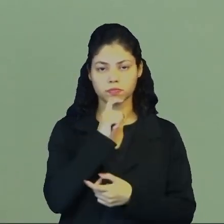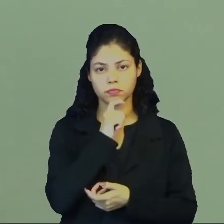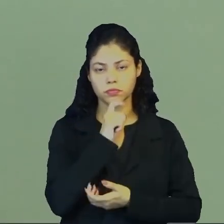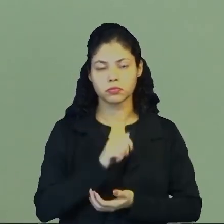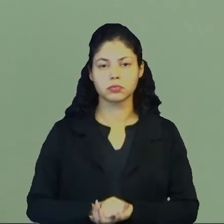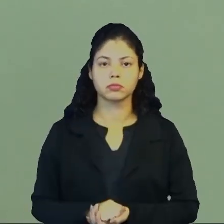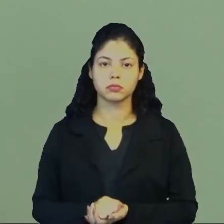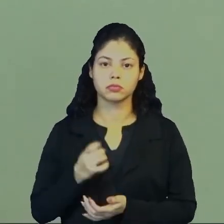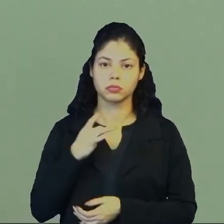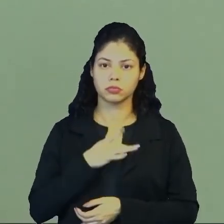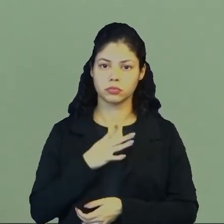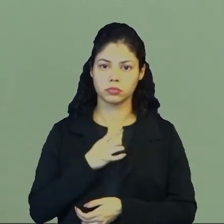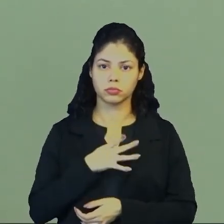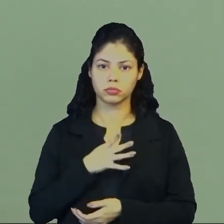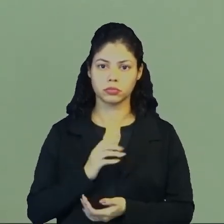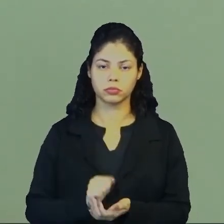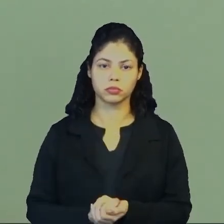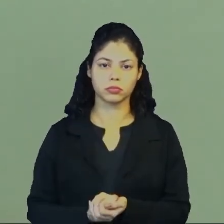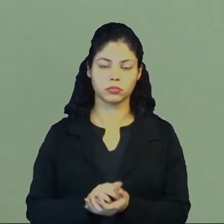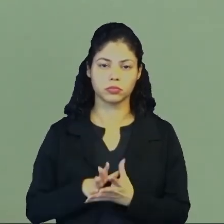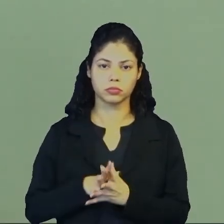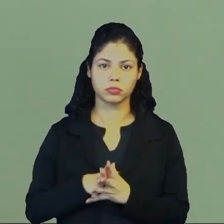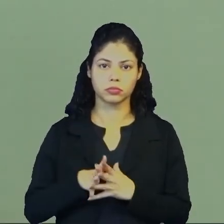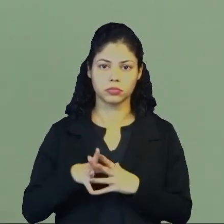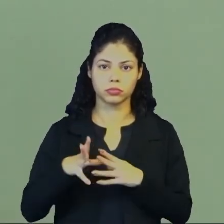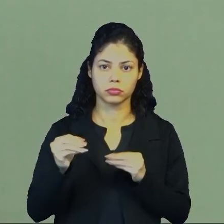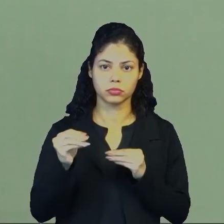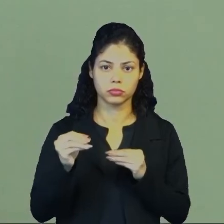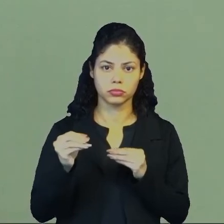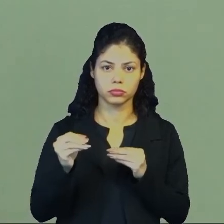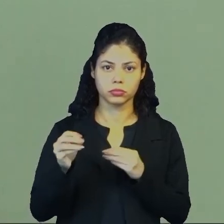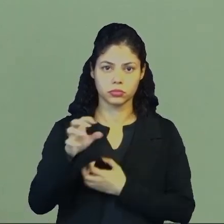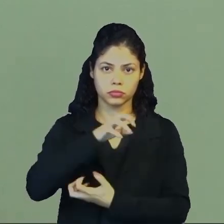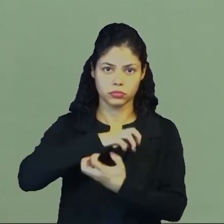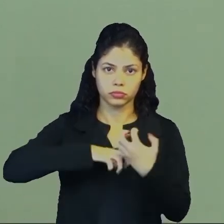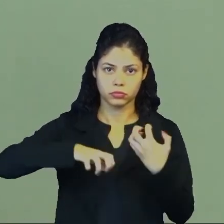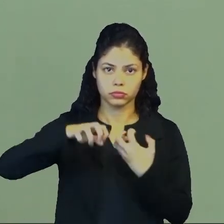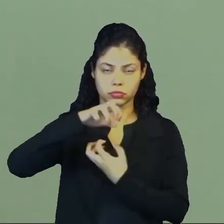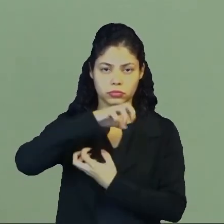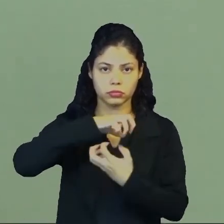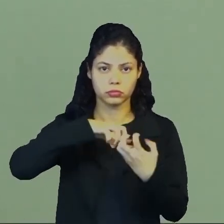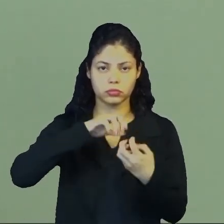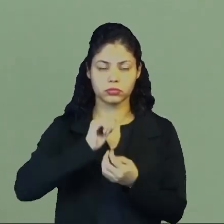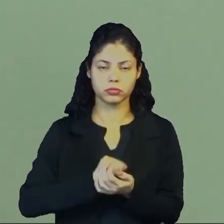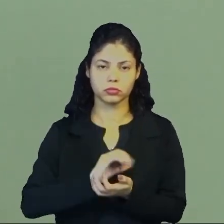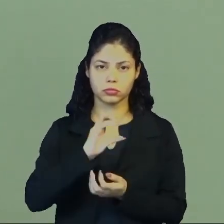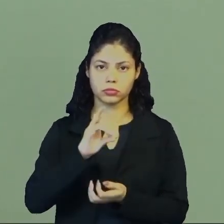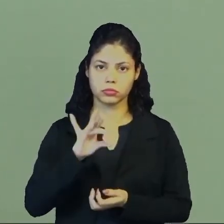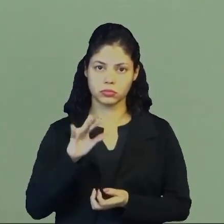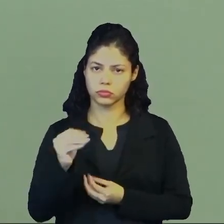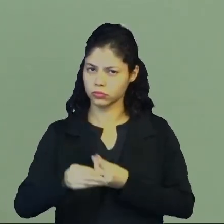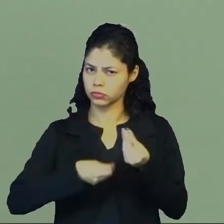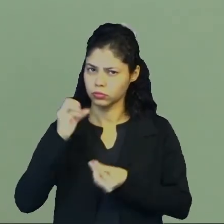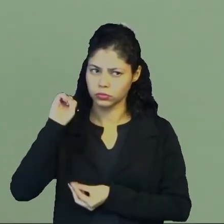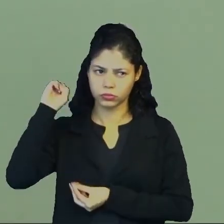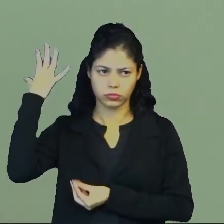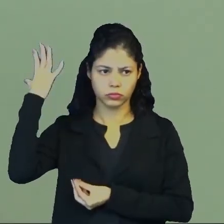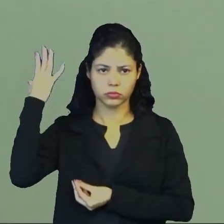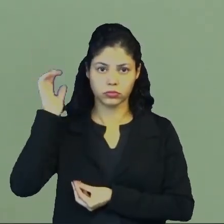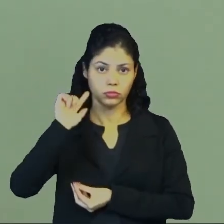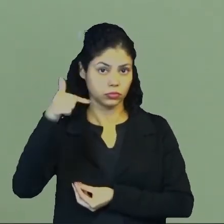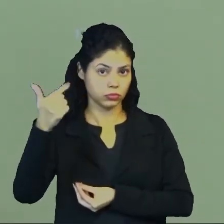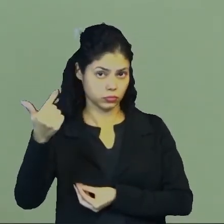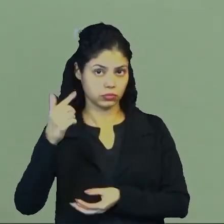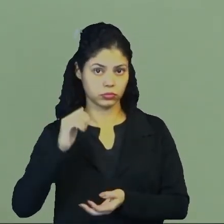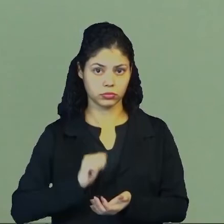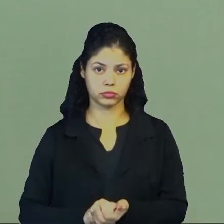né, e o medo de que se disseminasse aí uma revolução comunista, como aconteceu lá em Cuba, né,